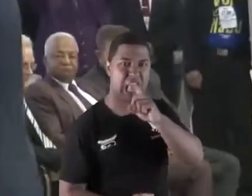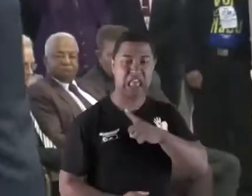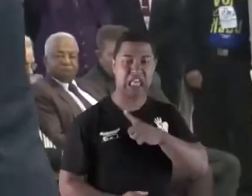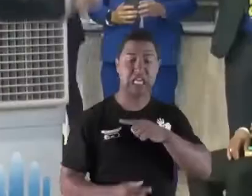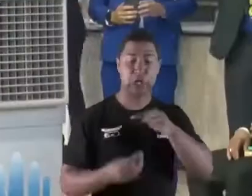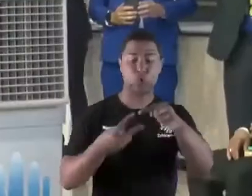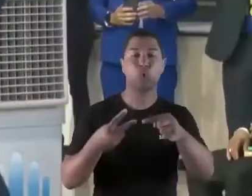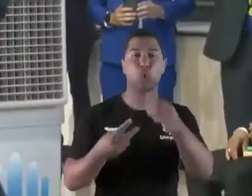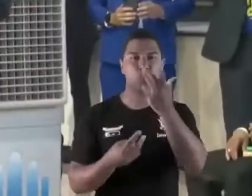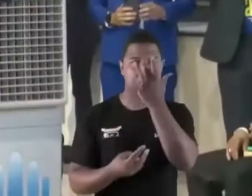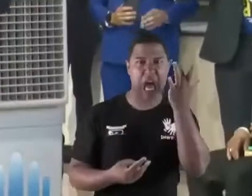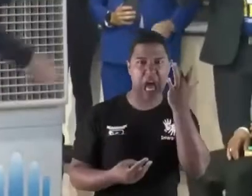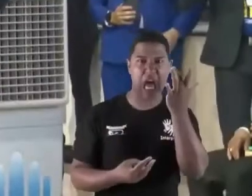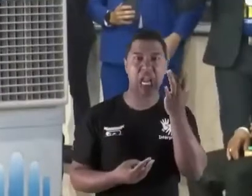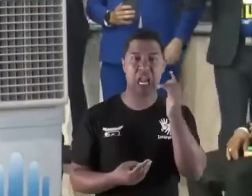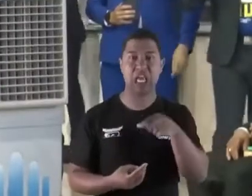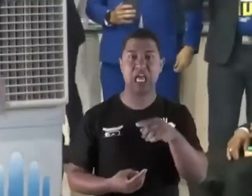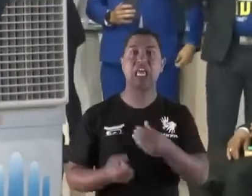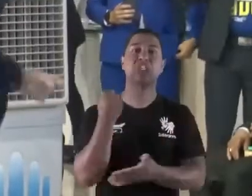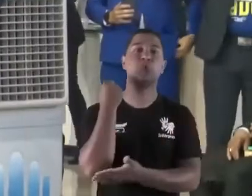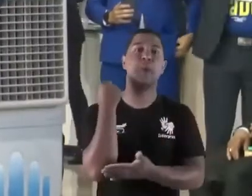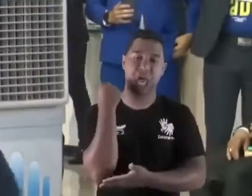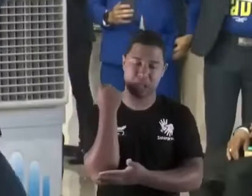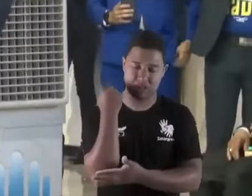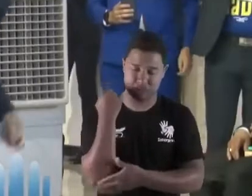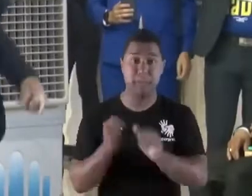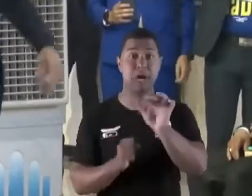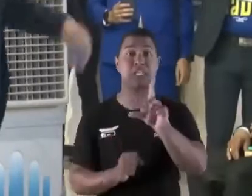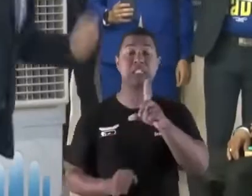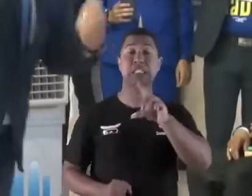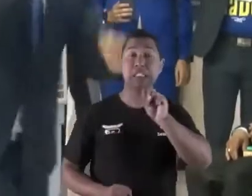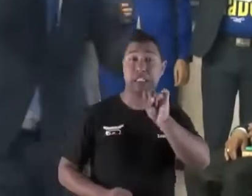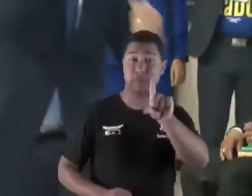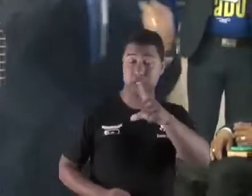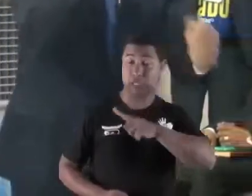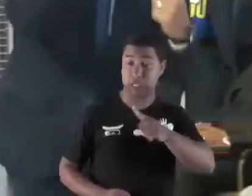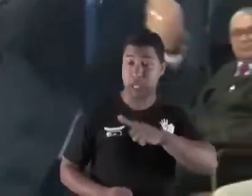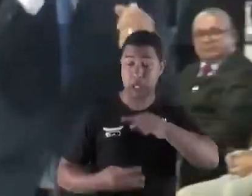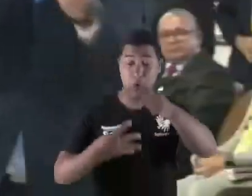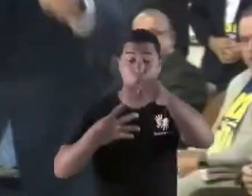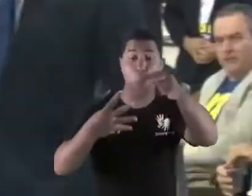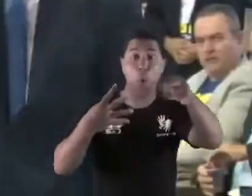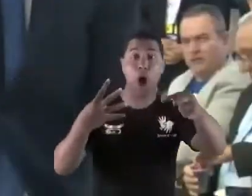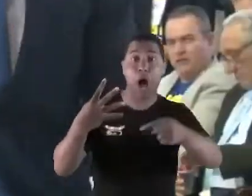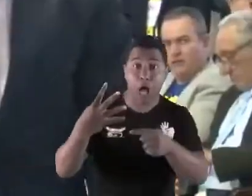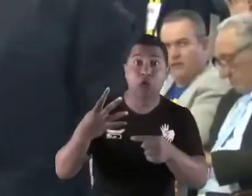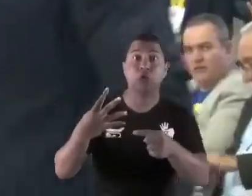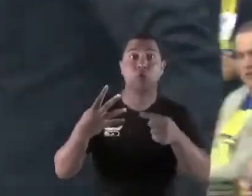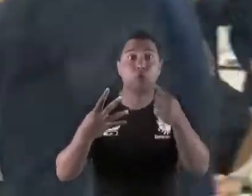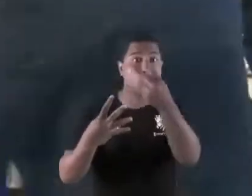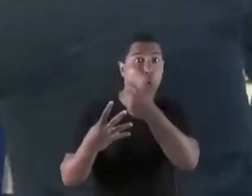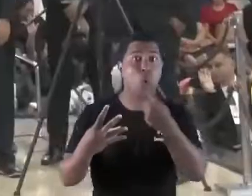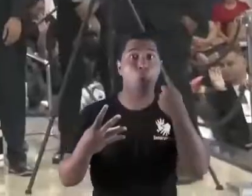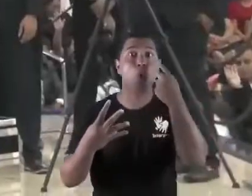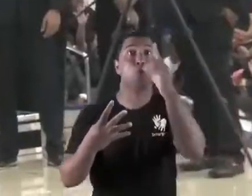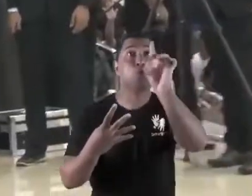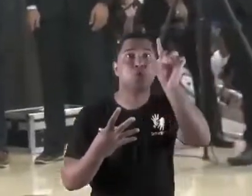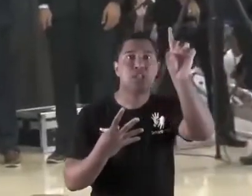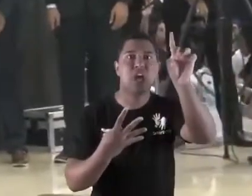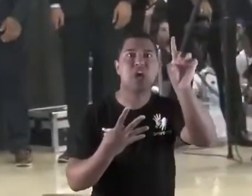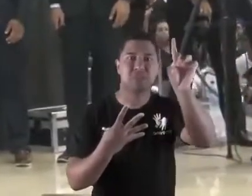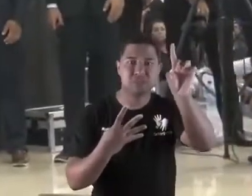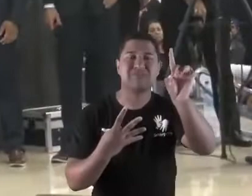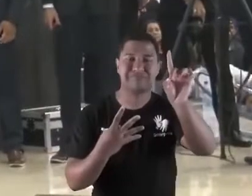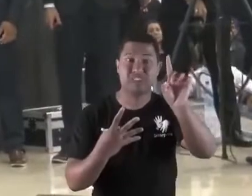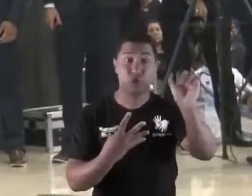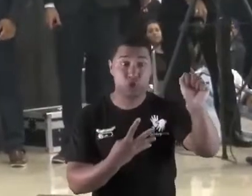caras, é ciumento. Mas quem tem quatro rostos, reflete a glória de Cristo na tua